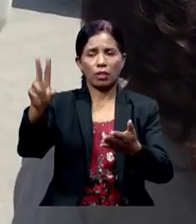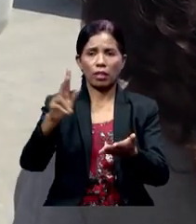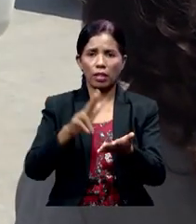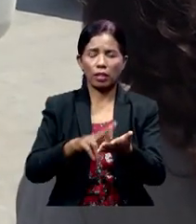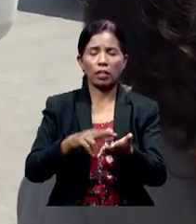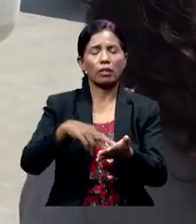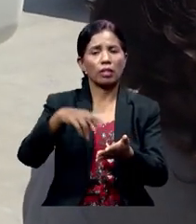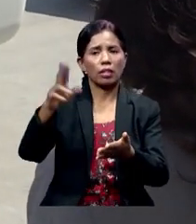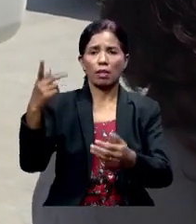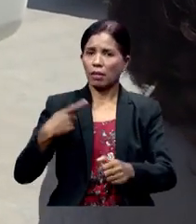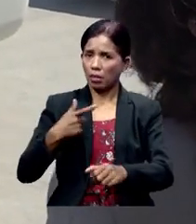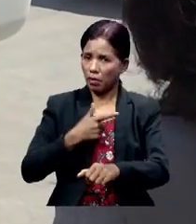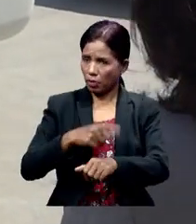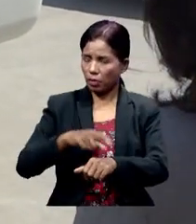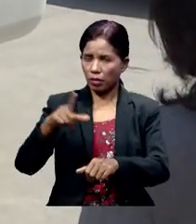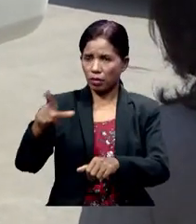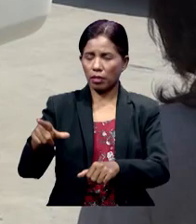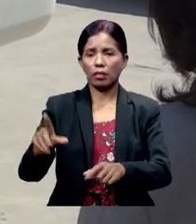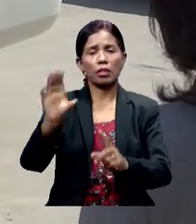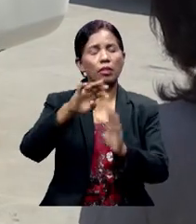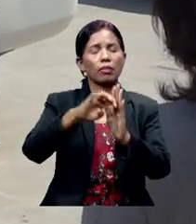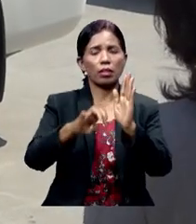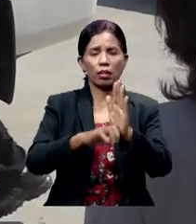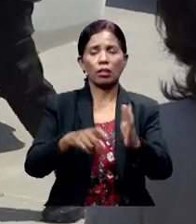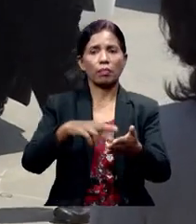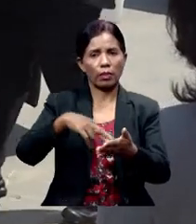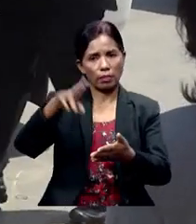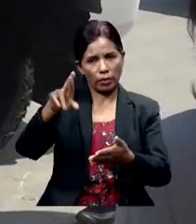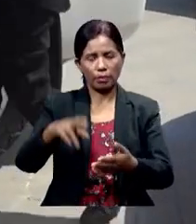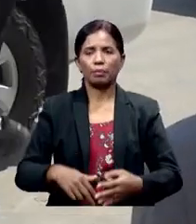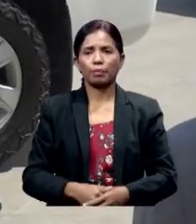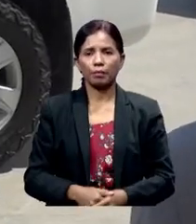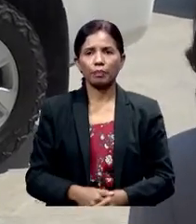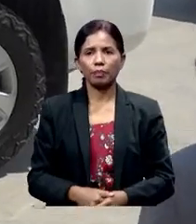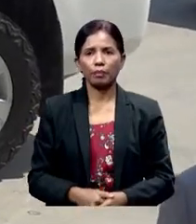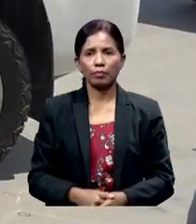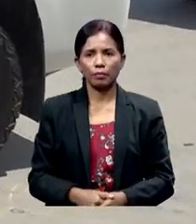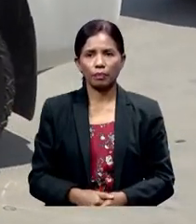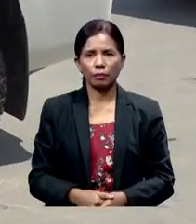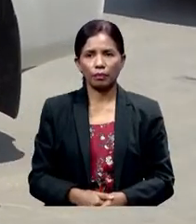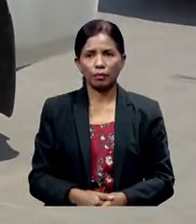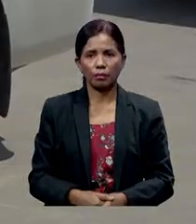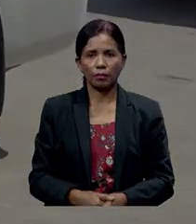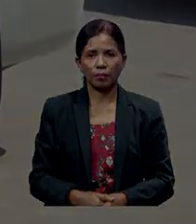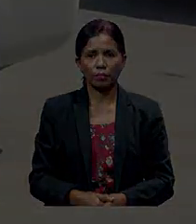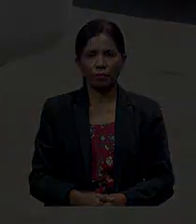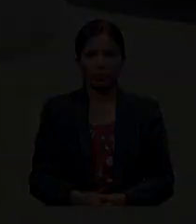e o Parlamento Nacional, no né? Chefe de Estado promulga. Celina Lopes, Agostinho da Costa, GMN.